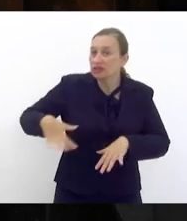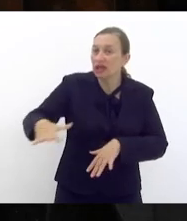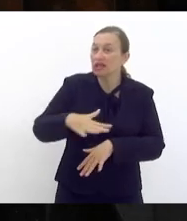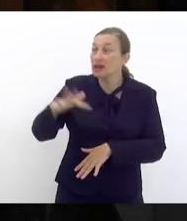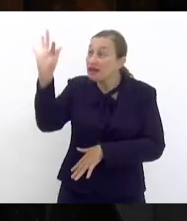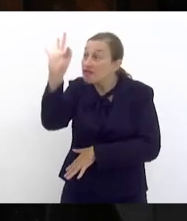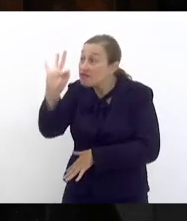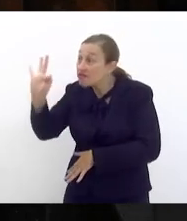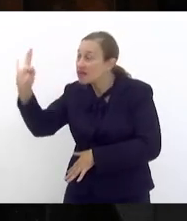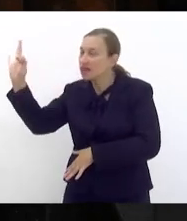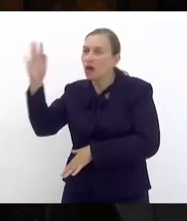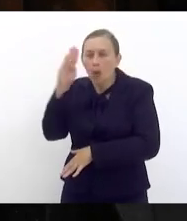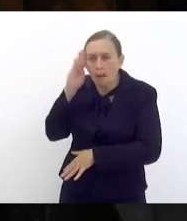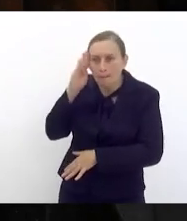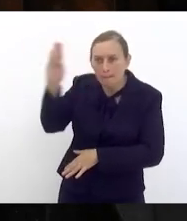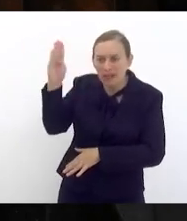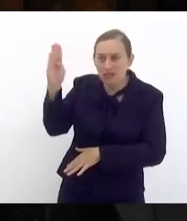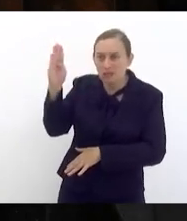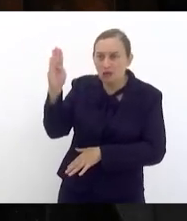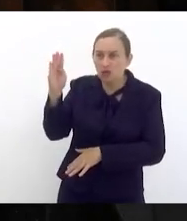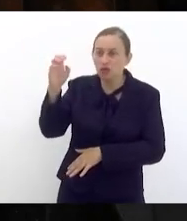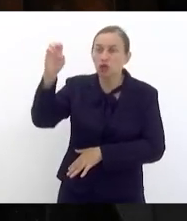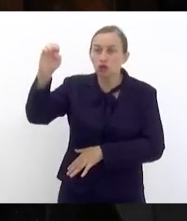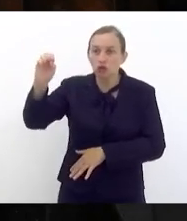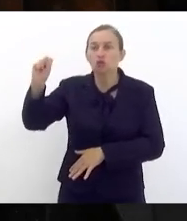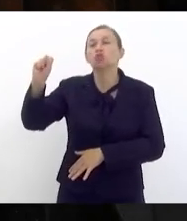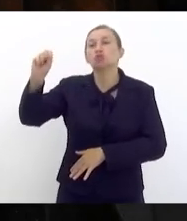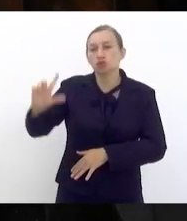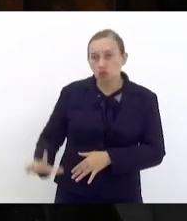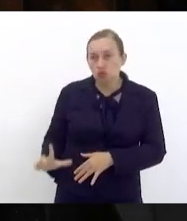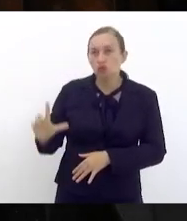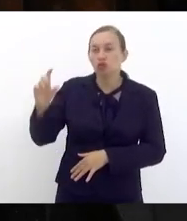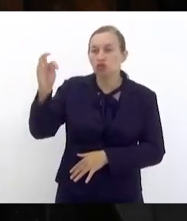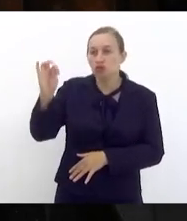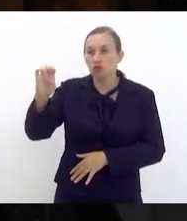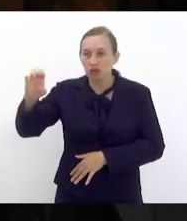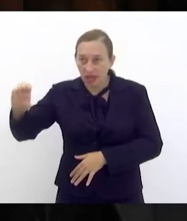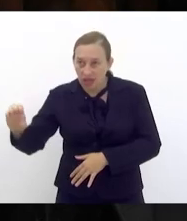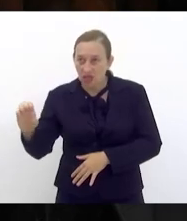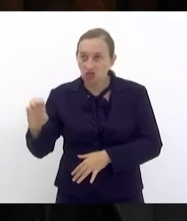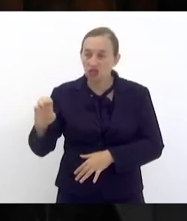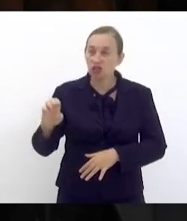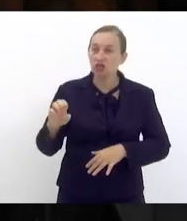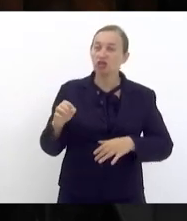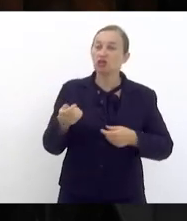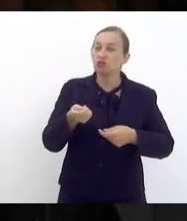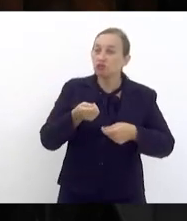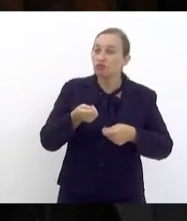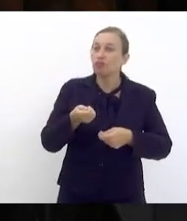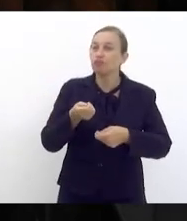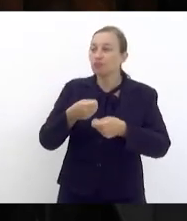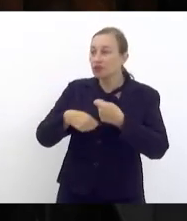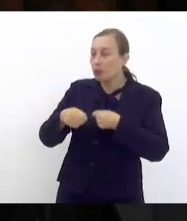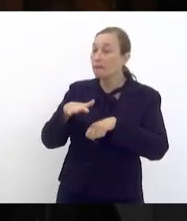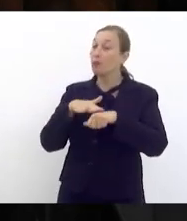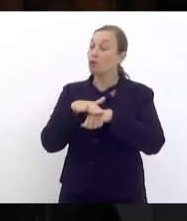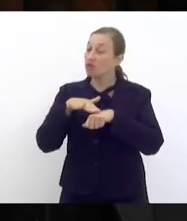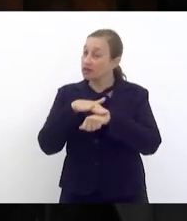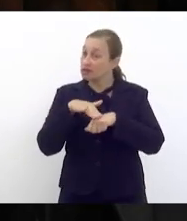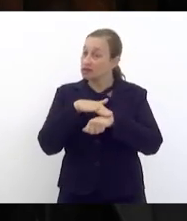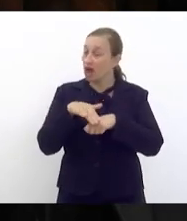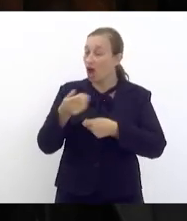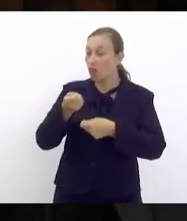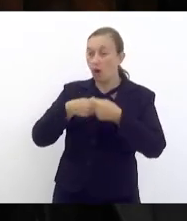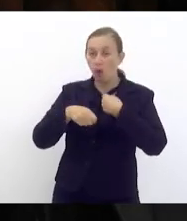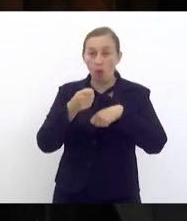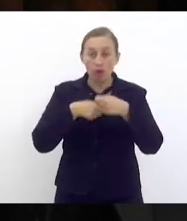federativas, principalmente do Sul-Sudeste, ir para uma mesa de negociação. Porque também se os